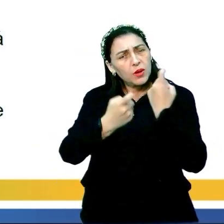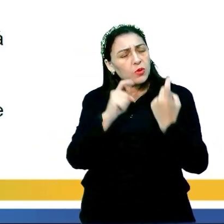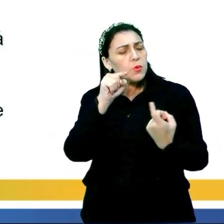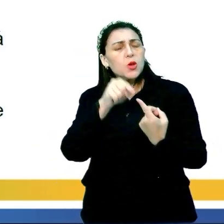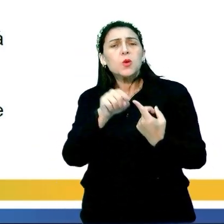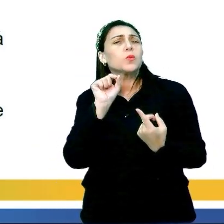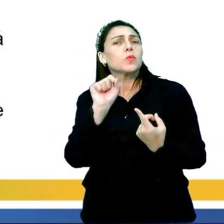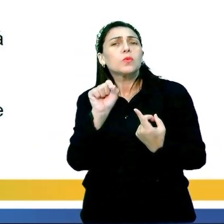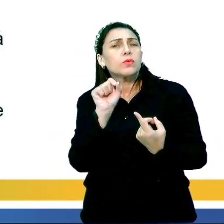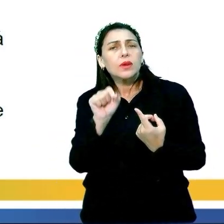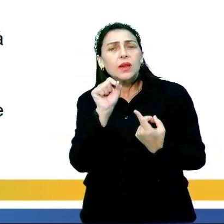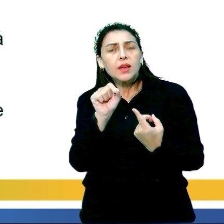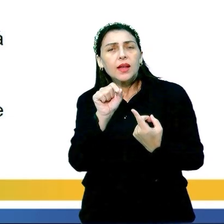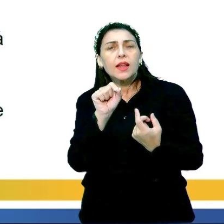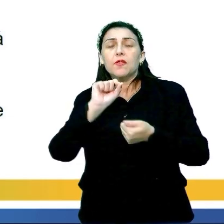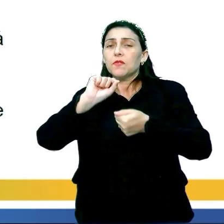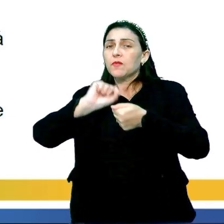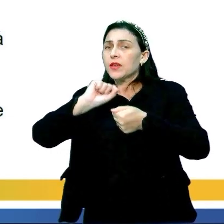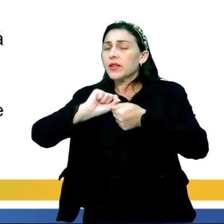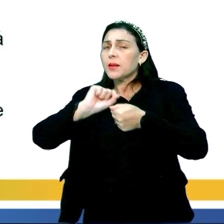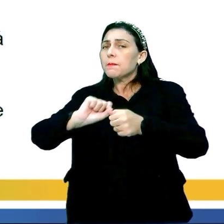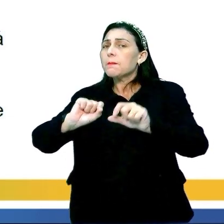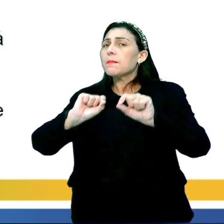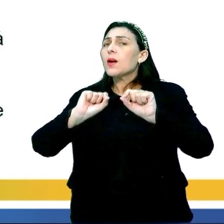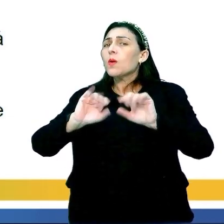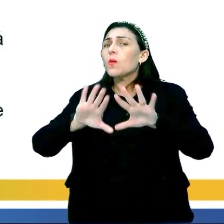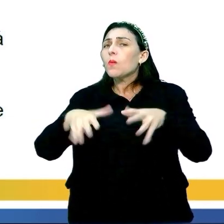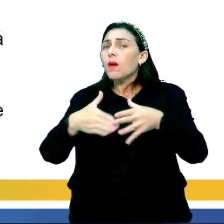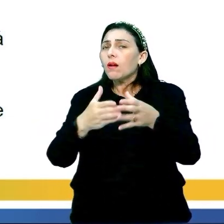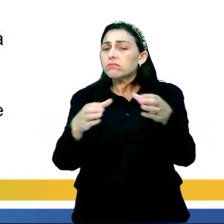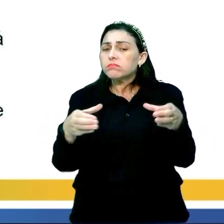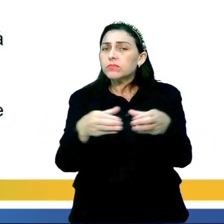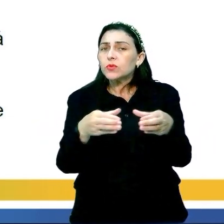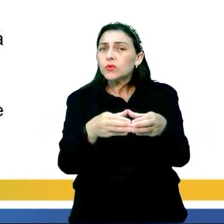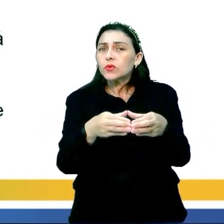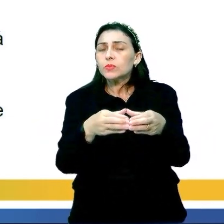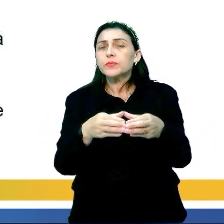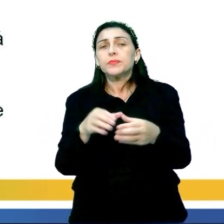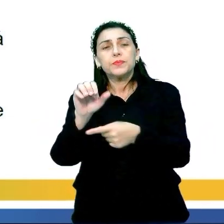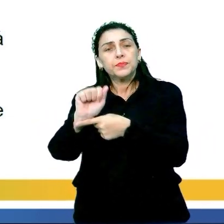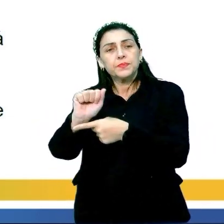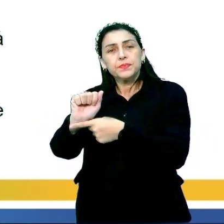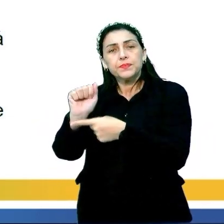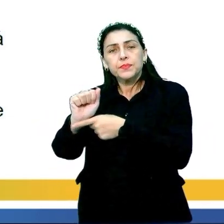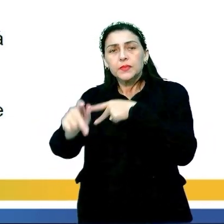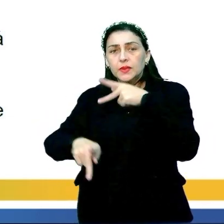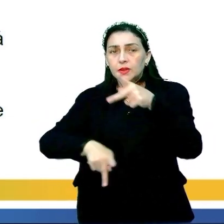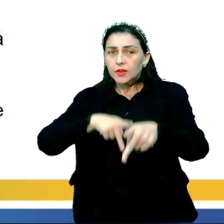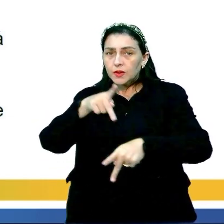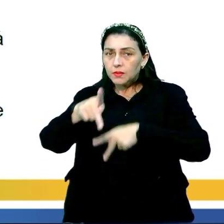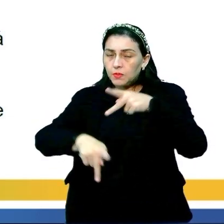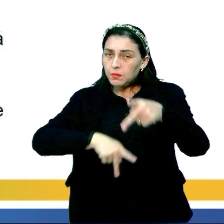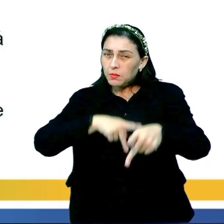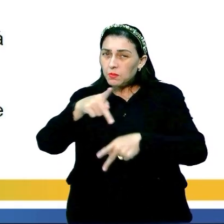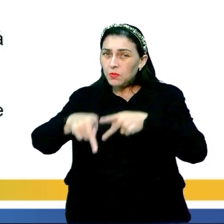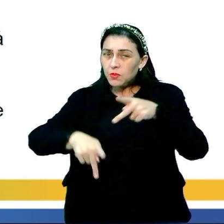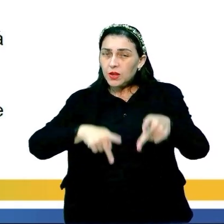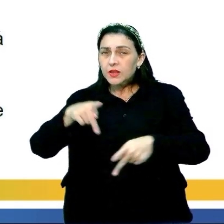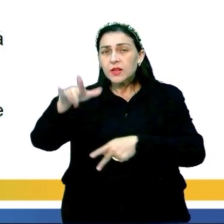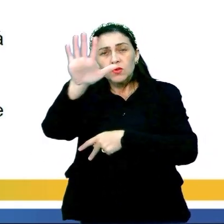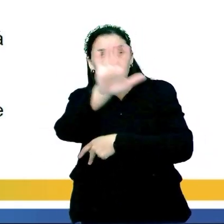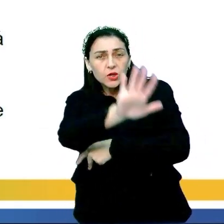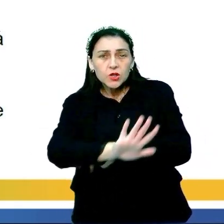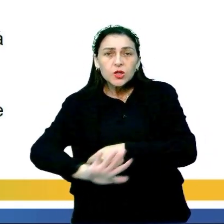quê? Ela é desenvolvida para que público, gente? Na letra A, uma campanha que fala sobre dengue,